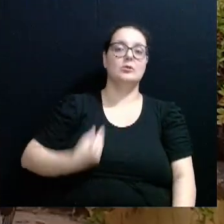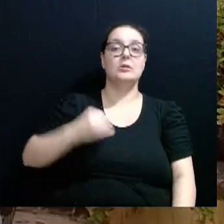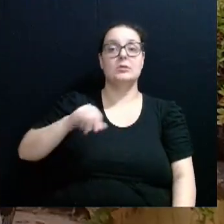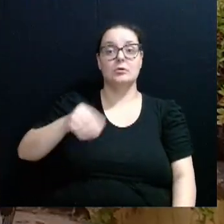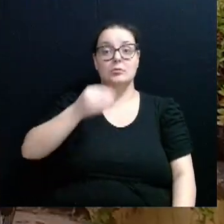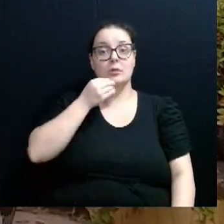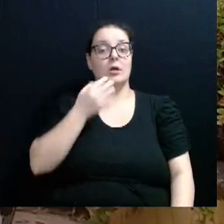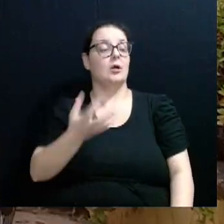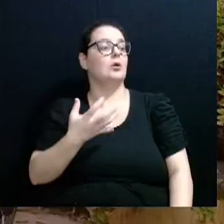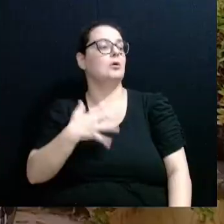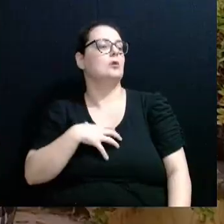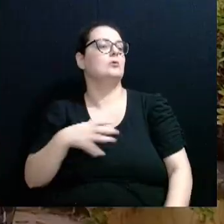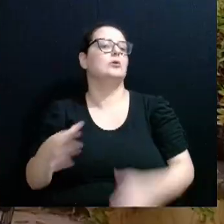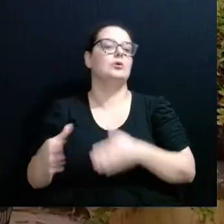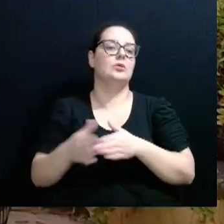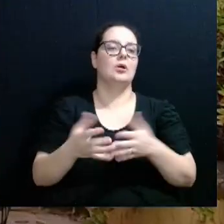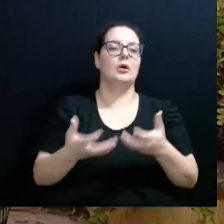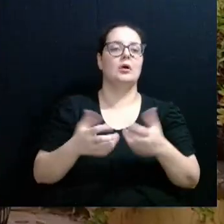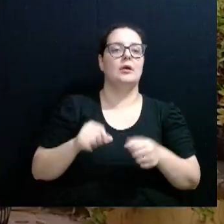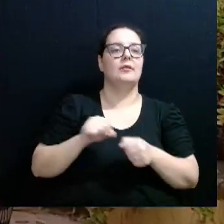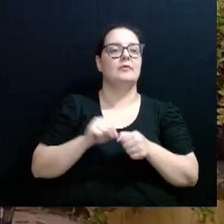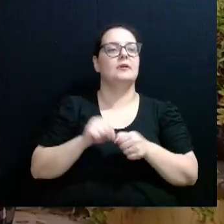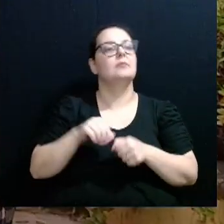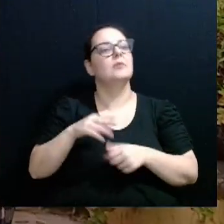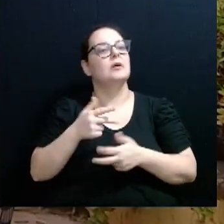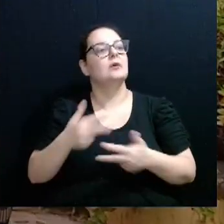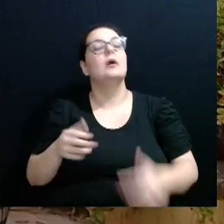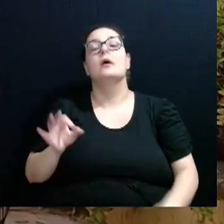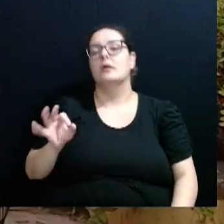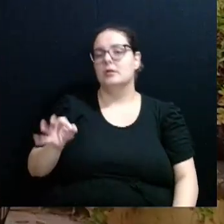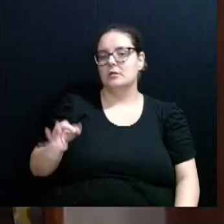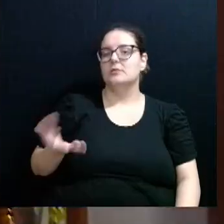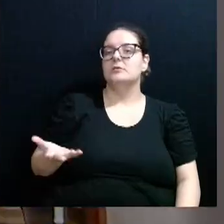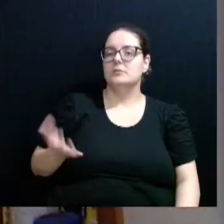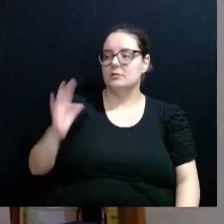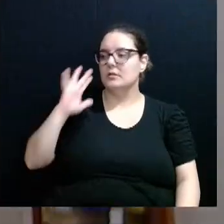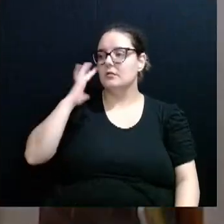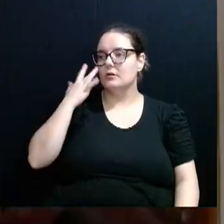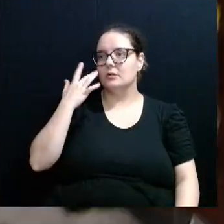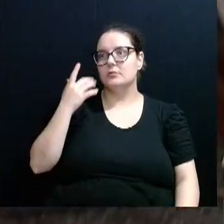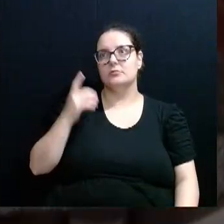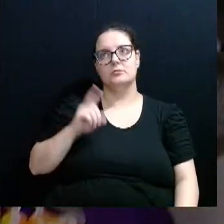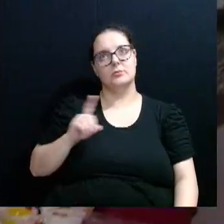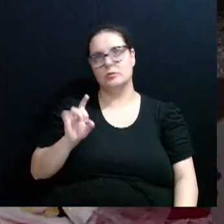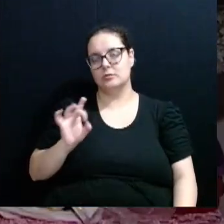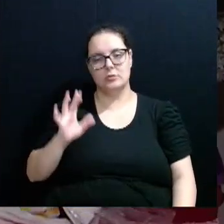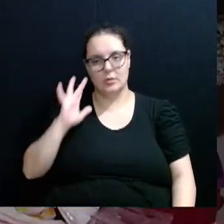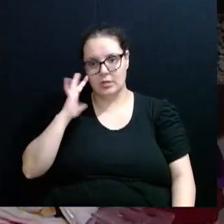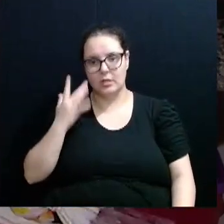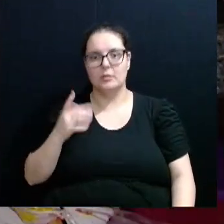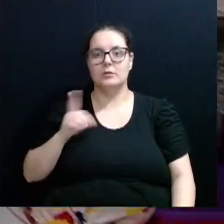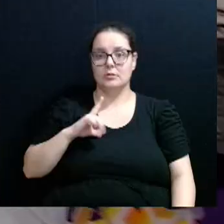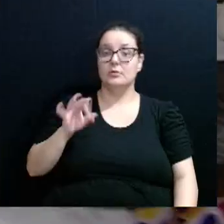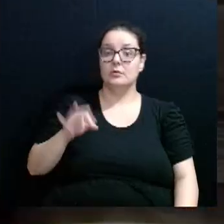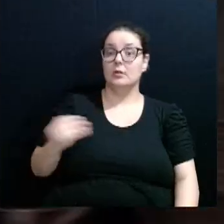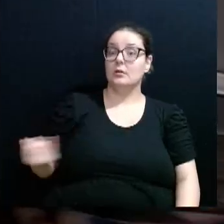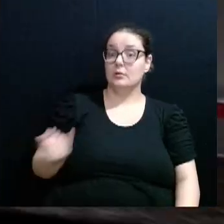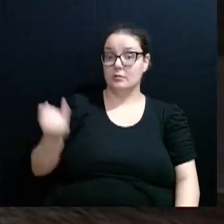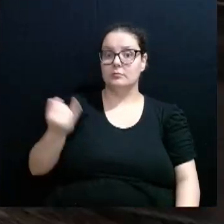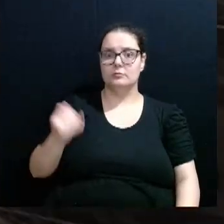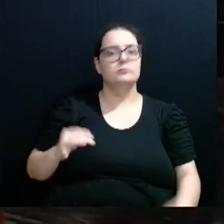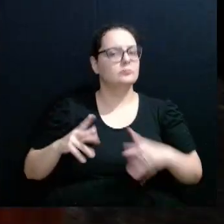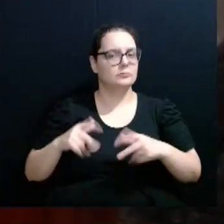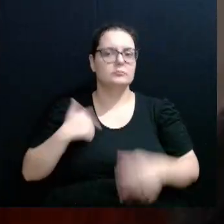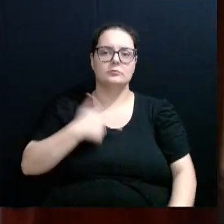seguir, eu quero fazer mais coisas. Com certeza, né? Eu acho que, não acho só, mas eu tenho certeza que é fundamental para todas nós que estamos aqui